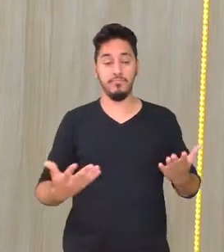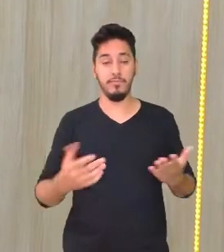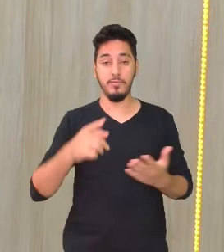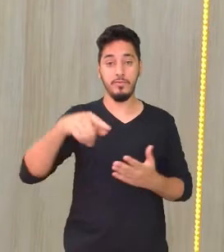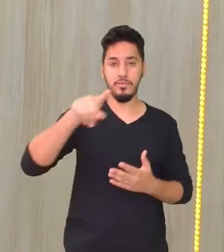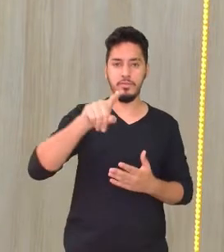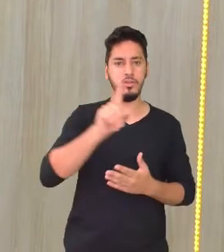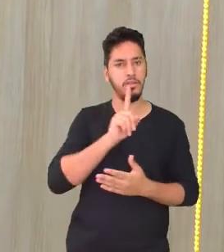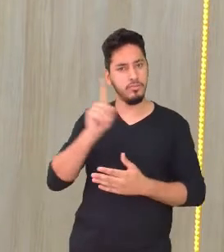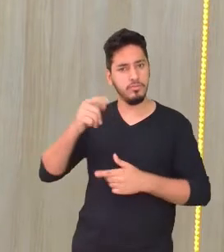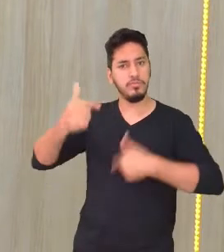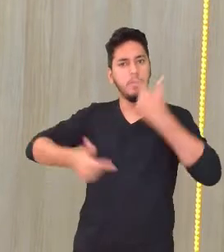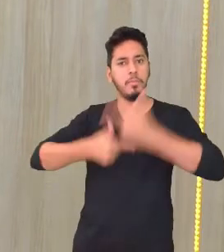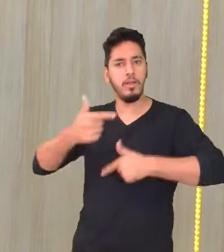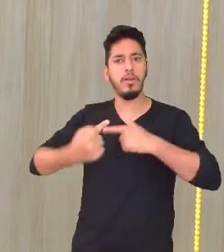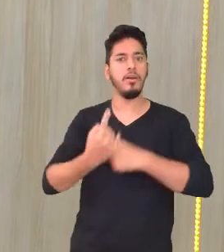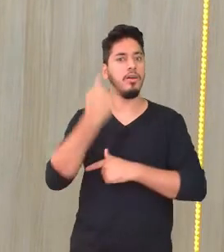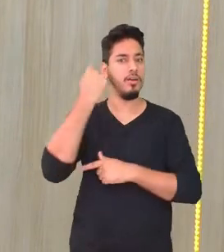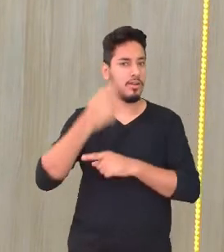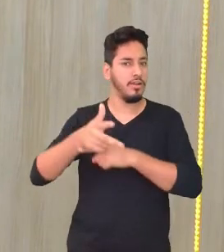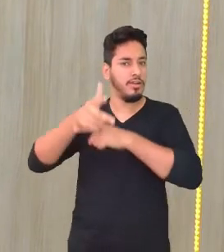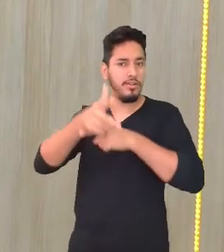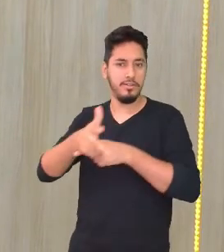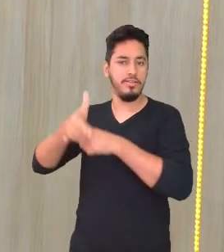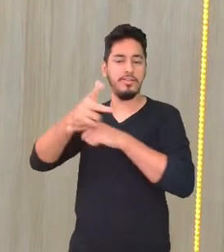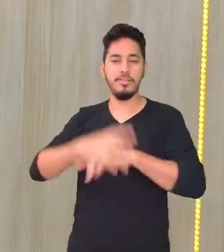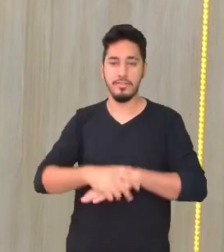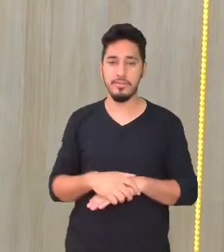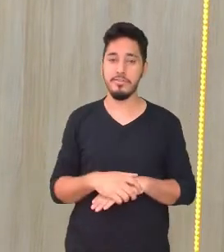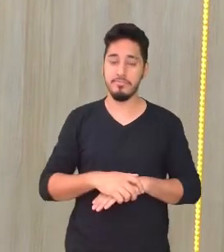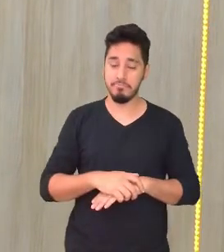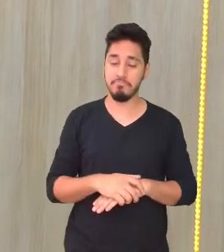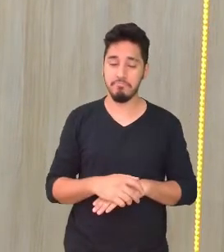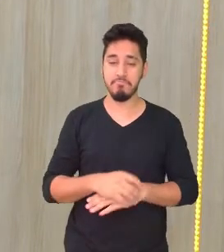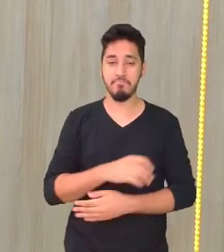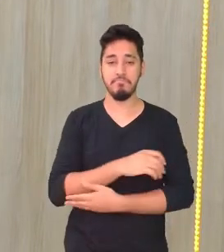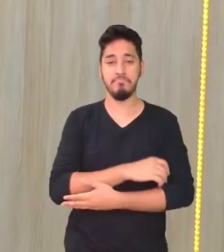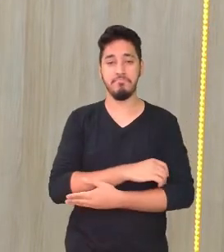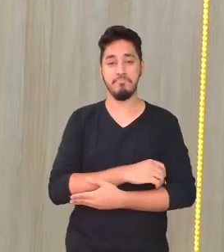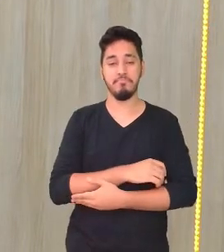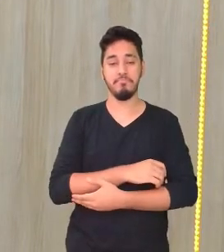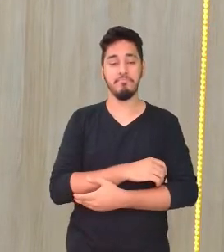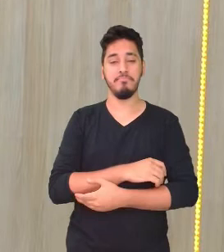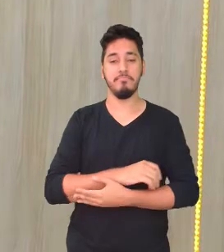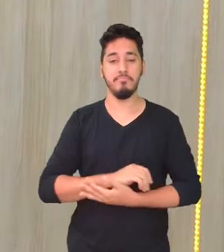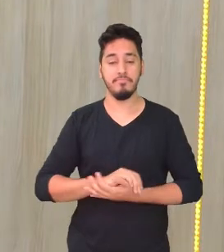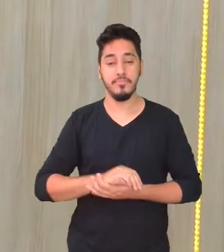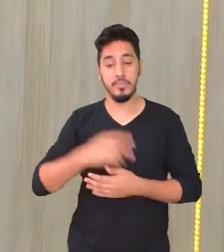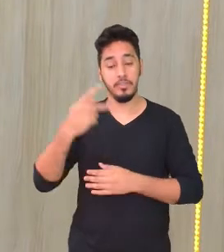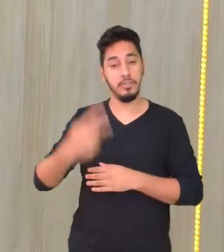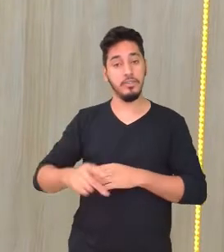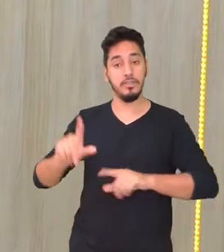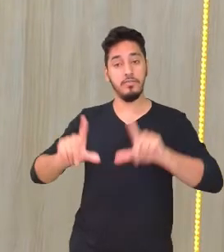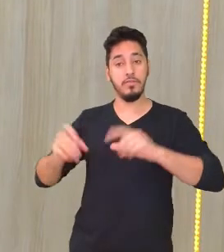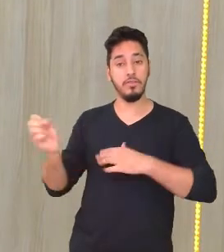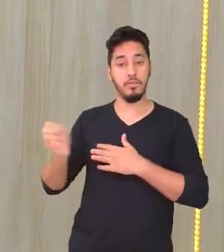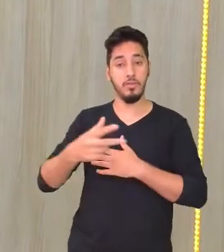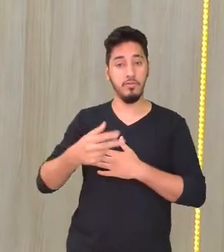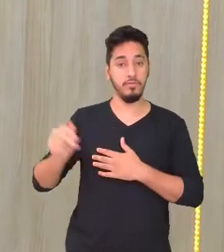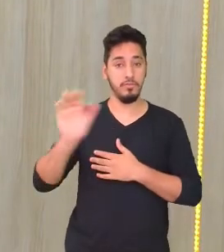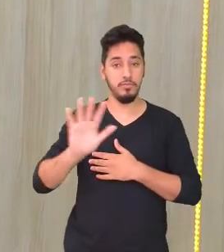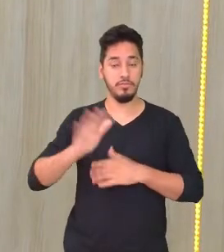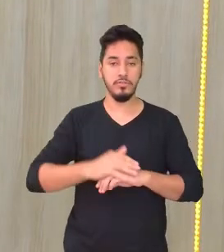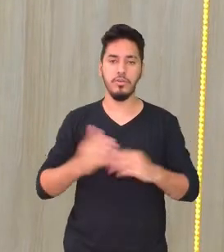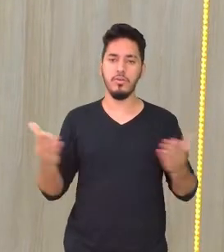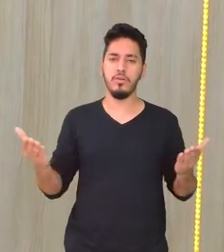estão lá trabalhando na produção. Então a equipe, ó, de primeira aí, ó, a equipe da nossa TV Nova. Então, gente,